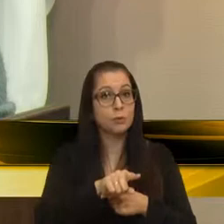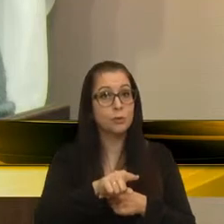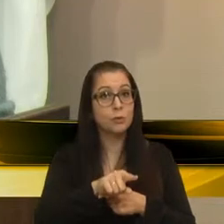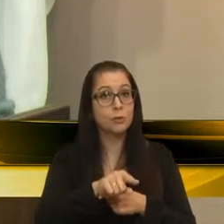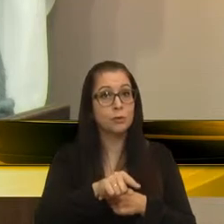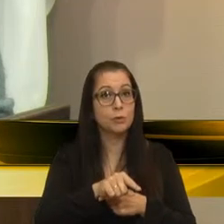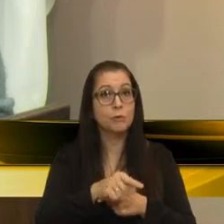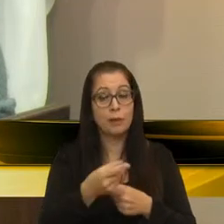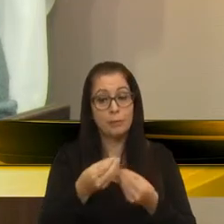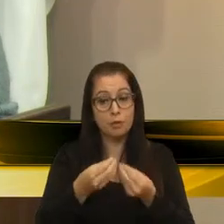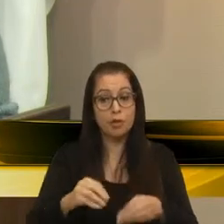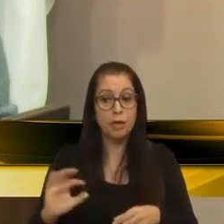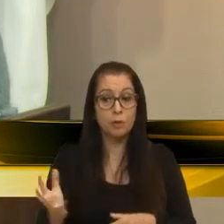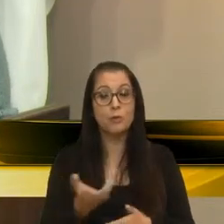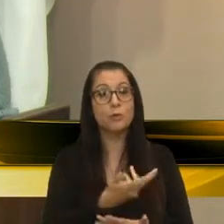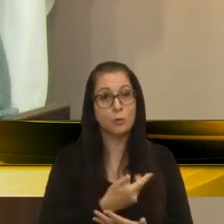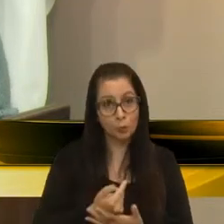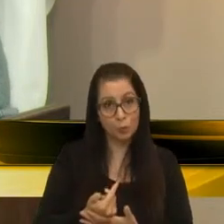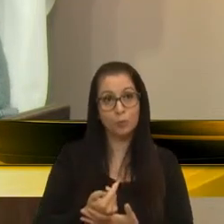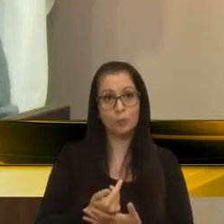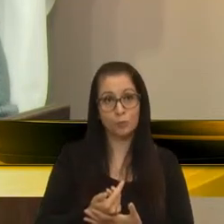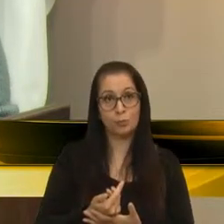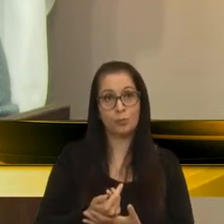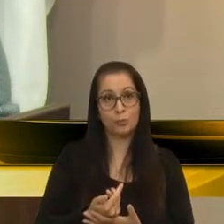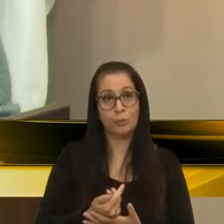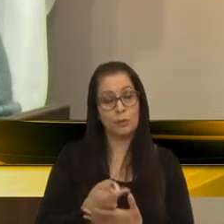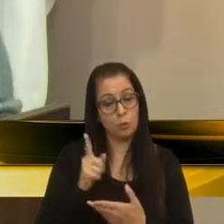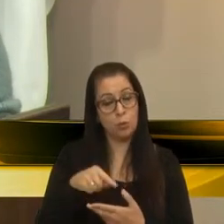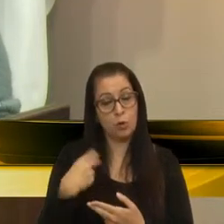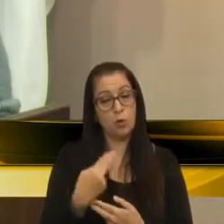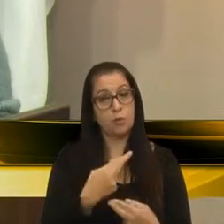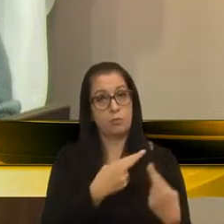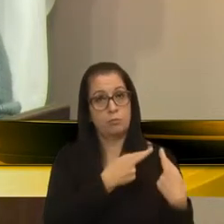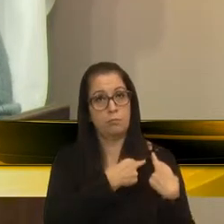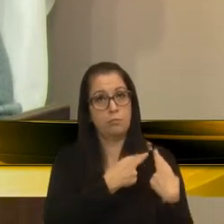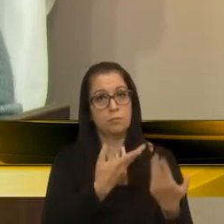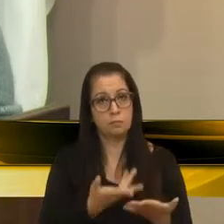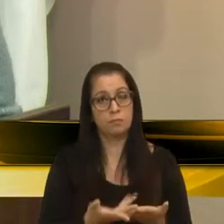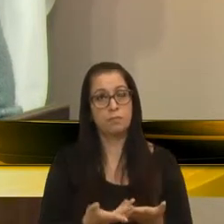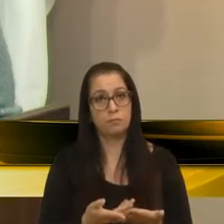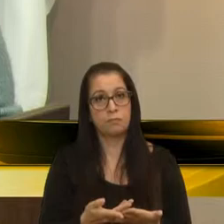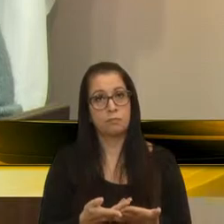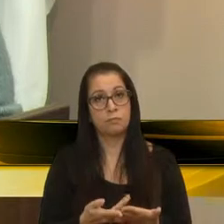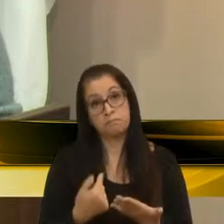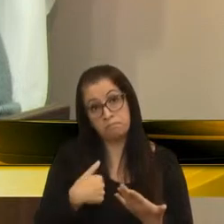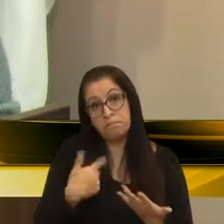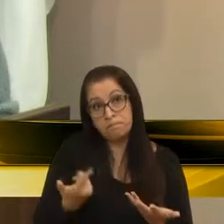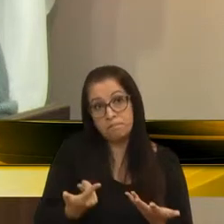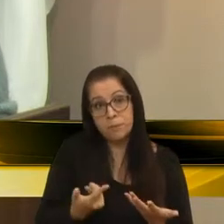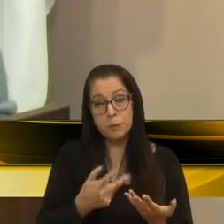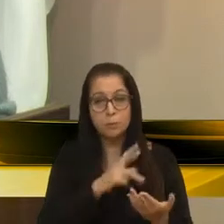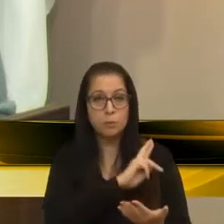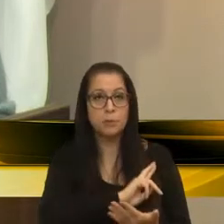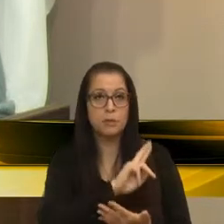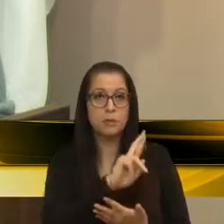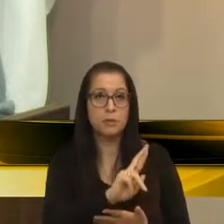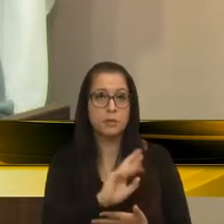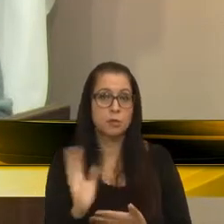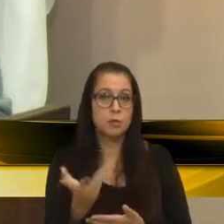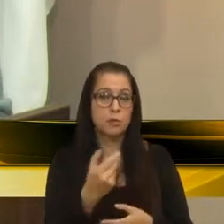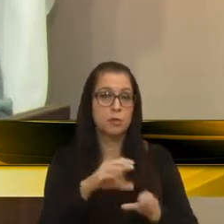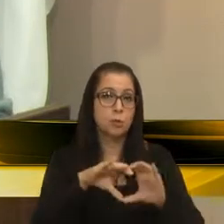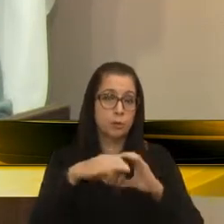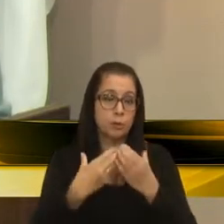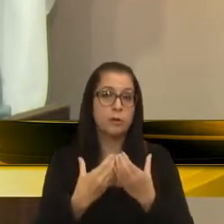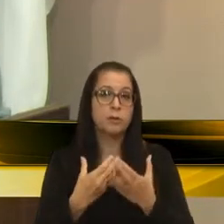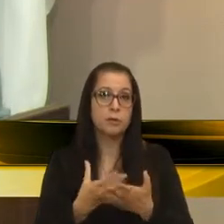para todos. Então, cabe a nós, né, me parece, como representantes de toda a